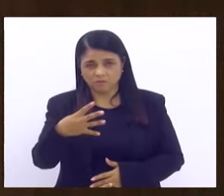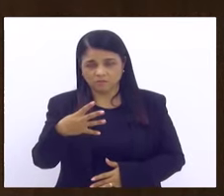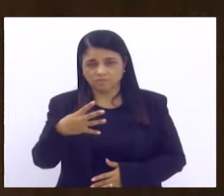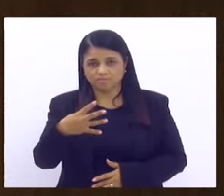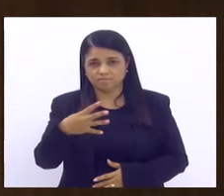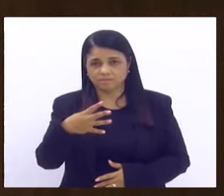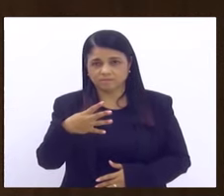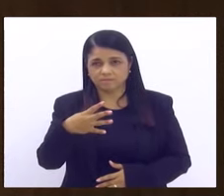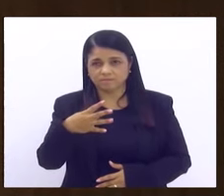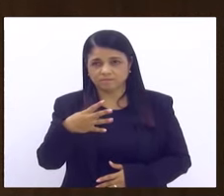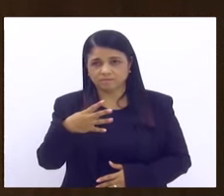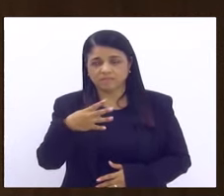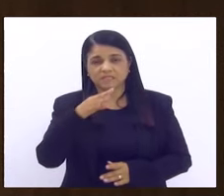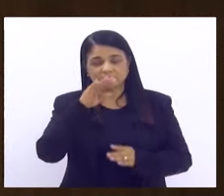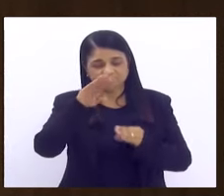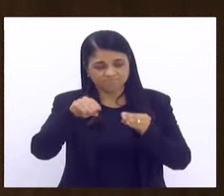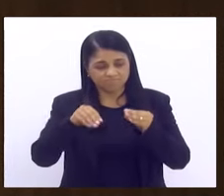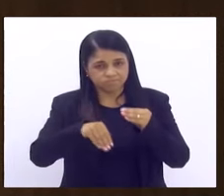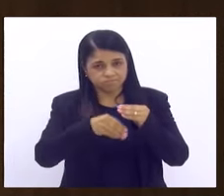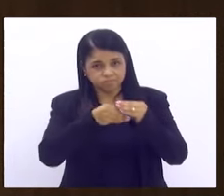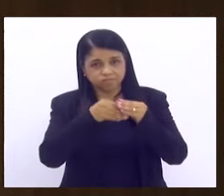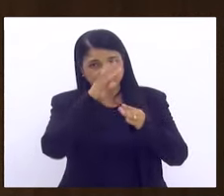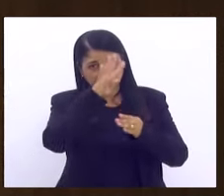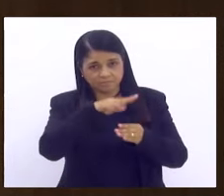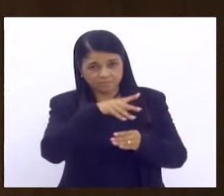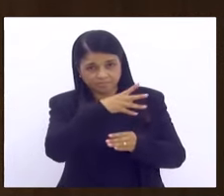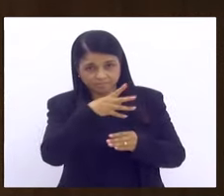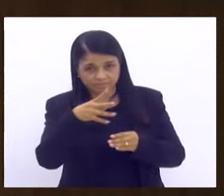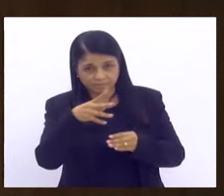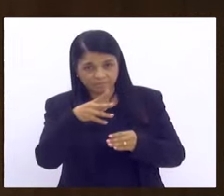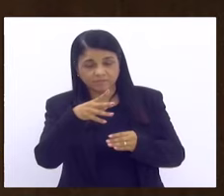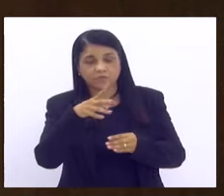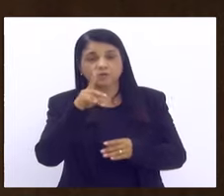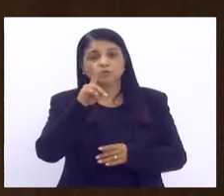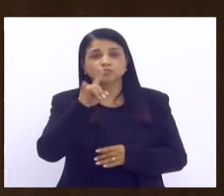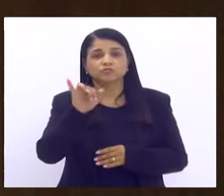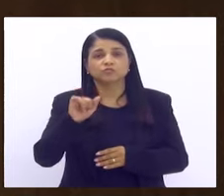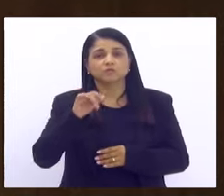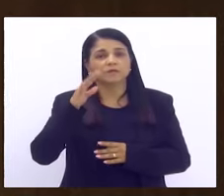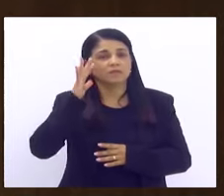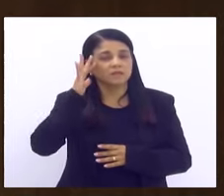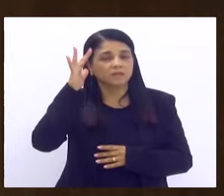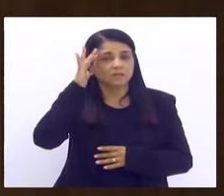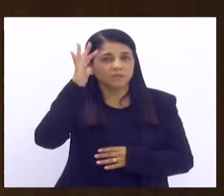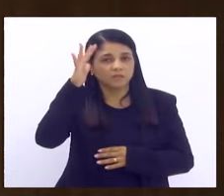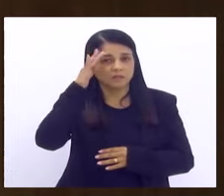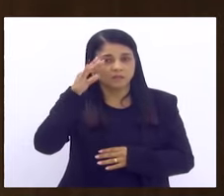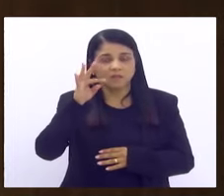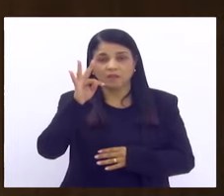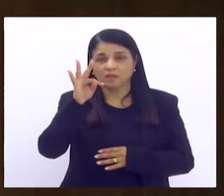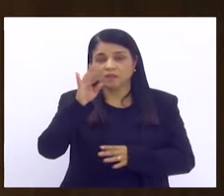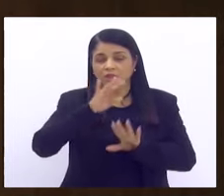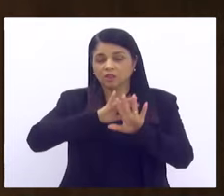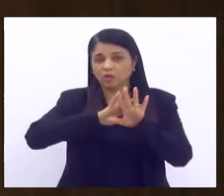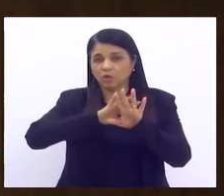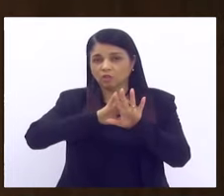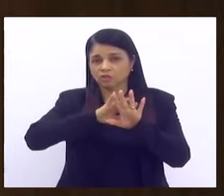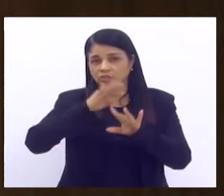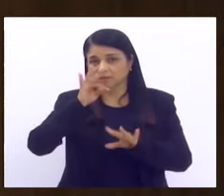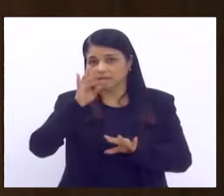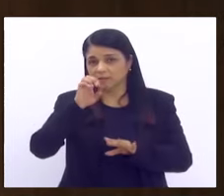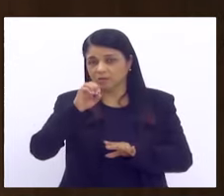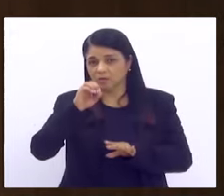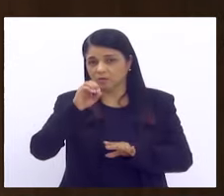insere no calendário do Estado do Rio de Janeiro o Dia da Teologia da Libertação, essa